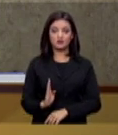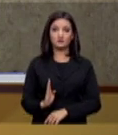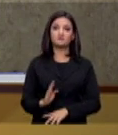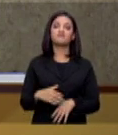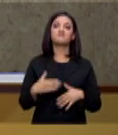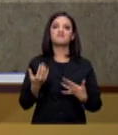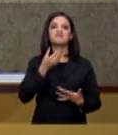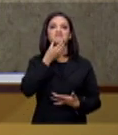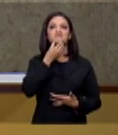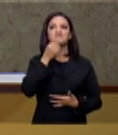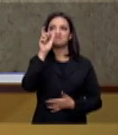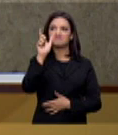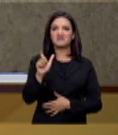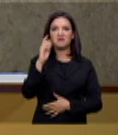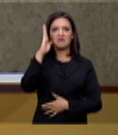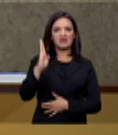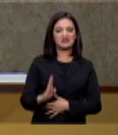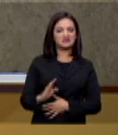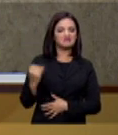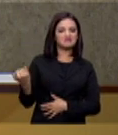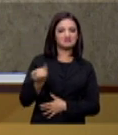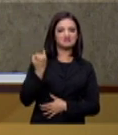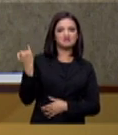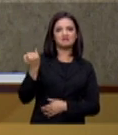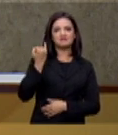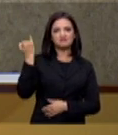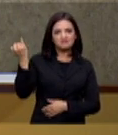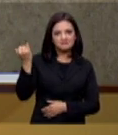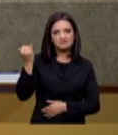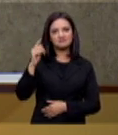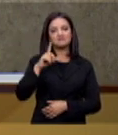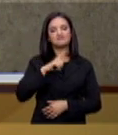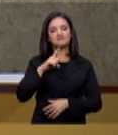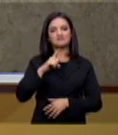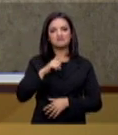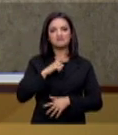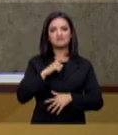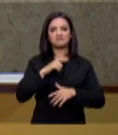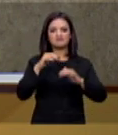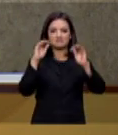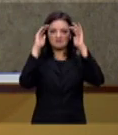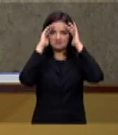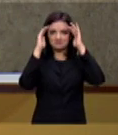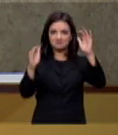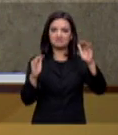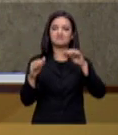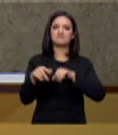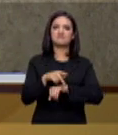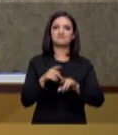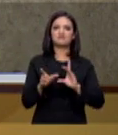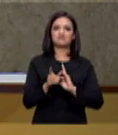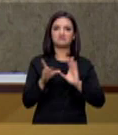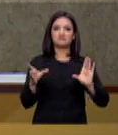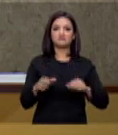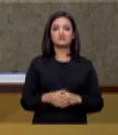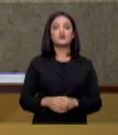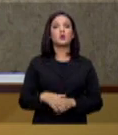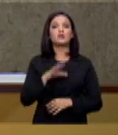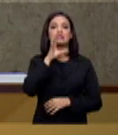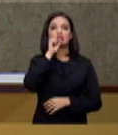brasileiro com um elevadíssimo espírito republicano. Ele faleceu no sábado em razão